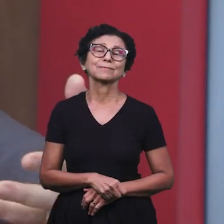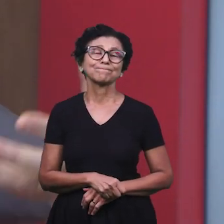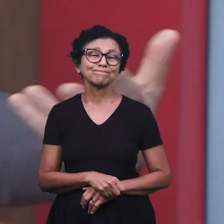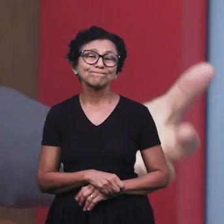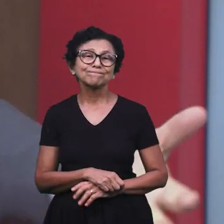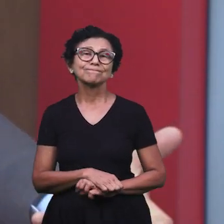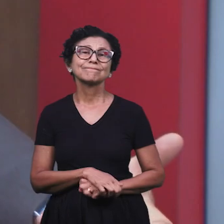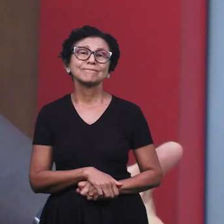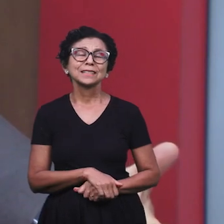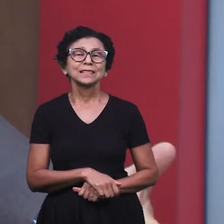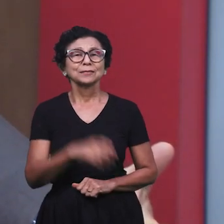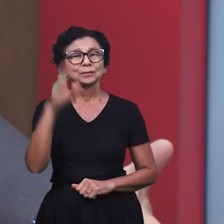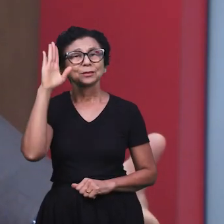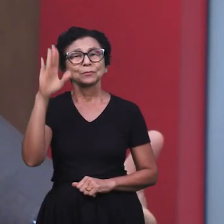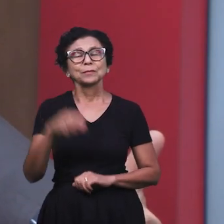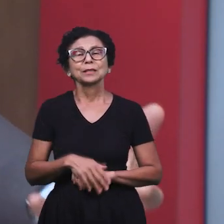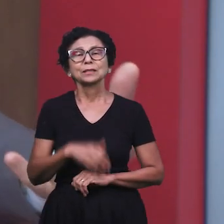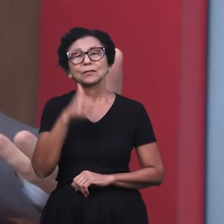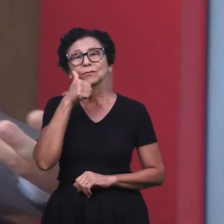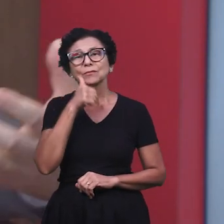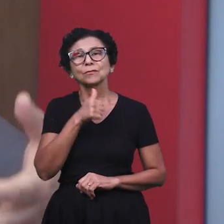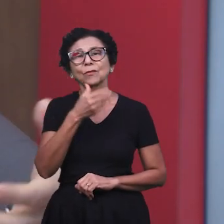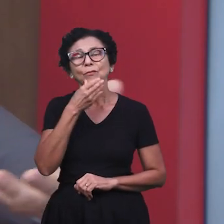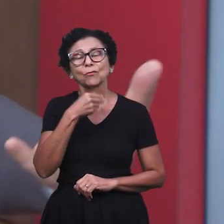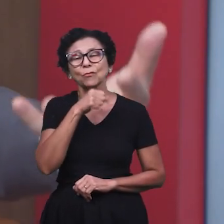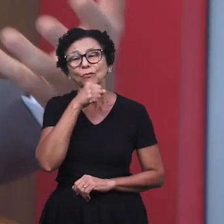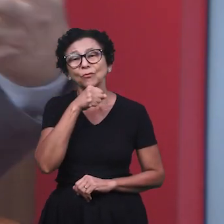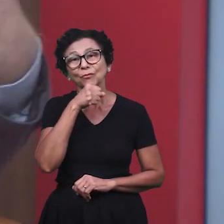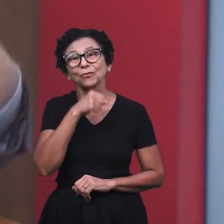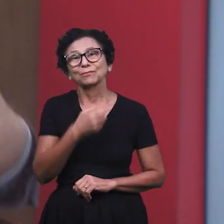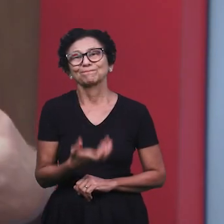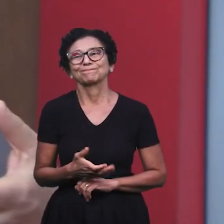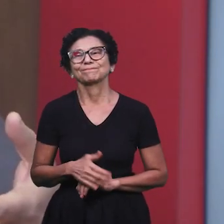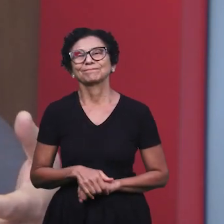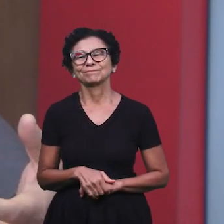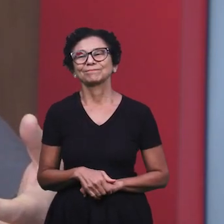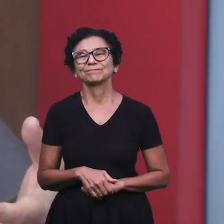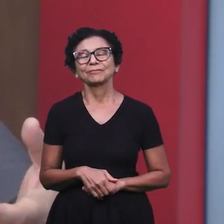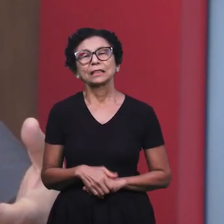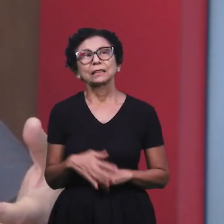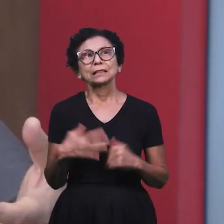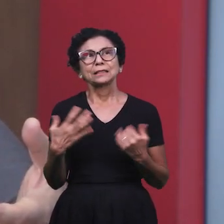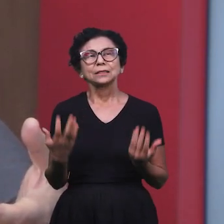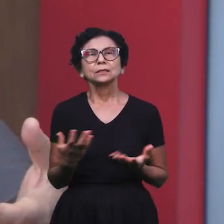coisas, principalmente os avós, e isso ensina muito e traz para a gente